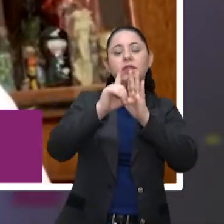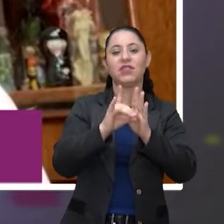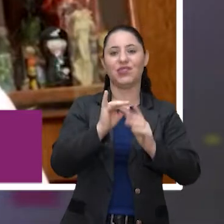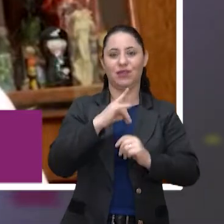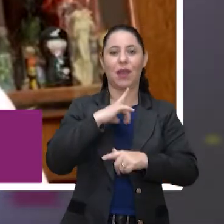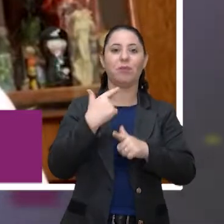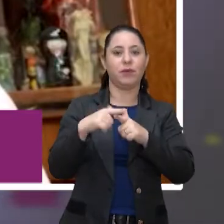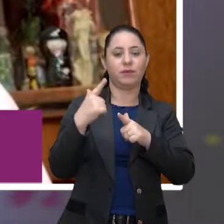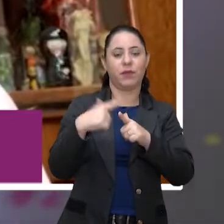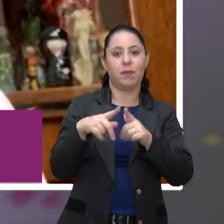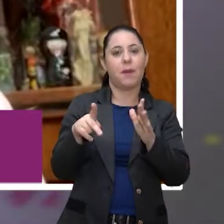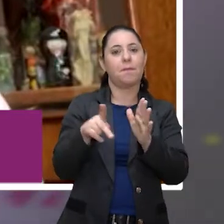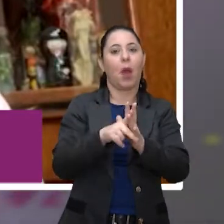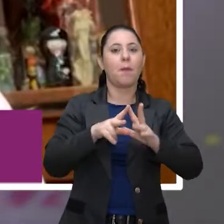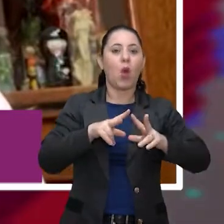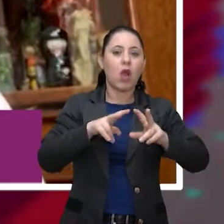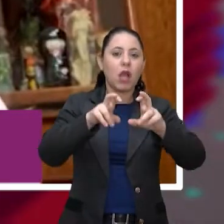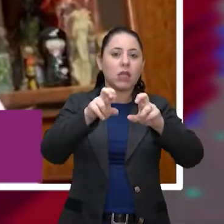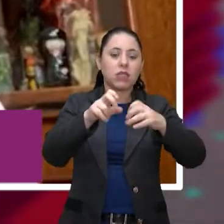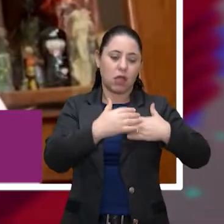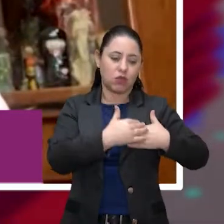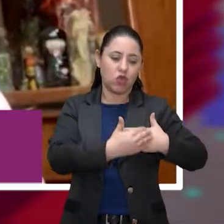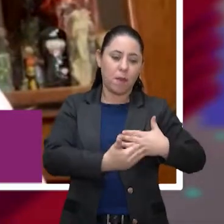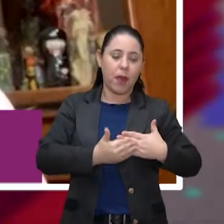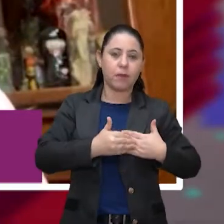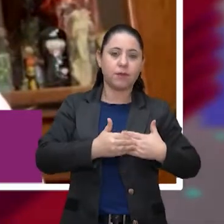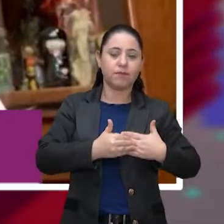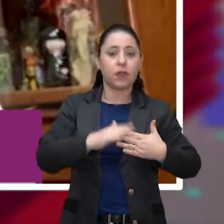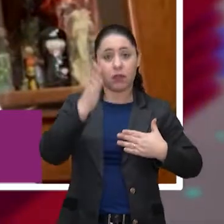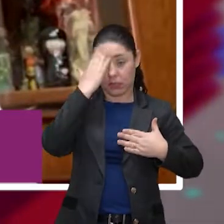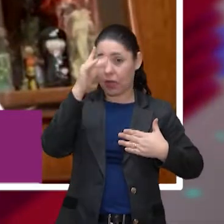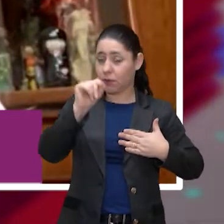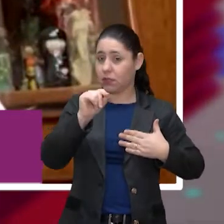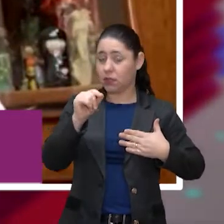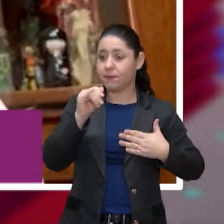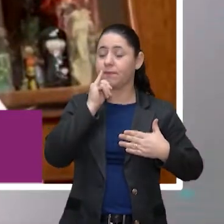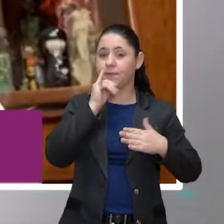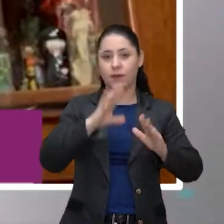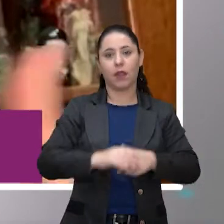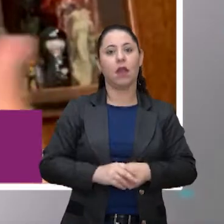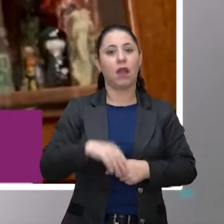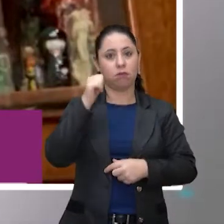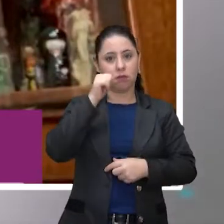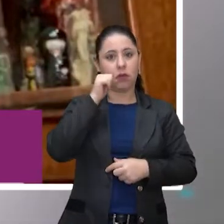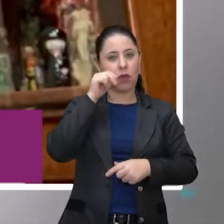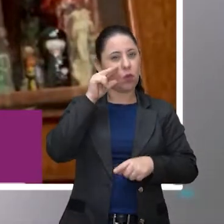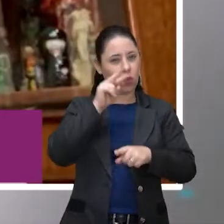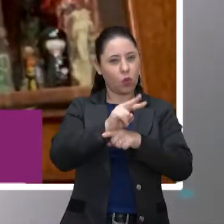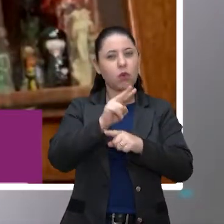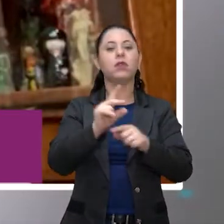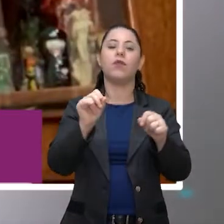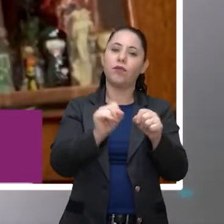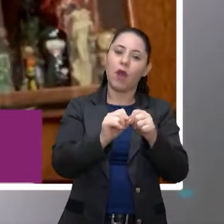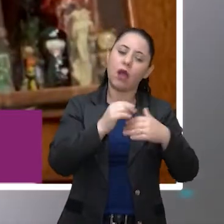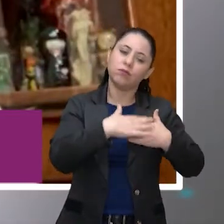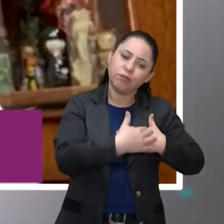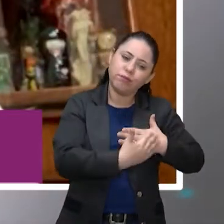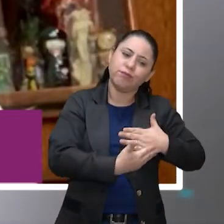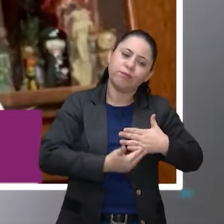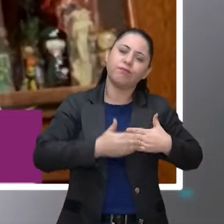precoce possível com relação ao câncer de mama. A gente sabe que, por exemplo, assim, a mulher que ela se cuida, que ela faz